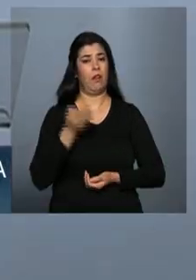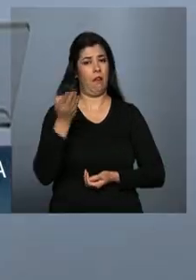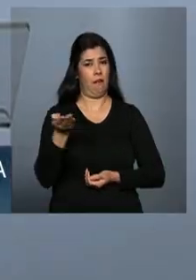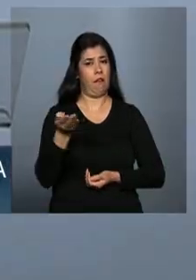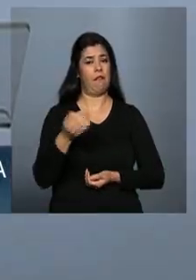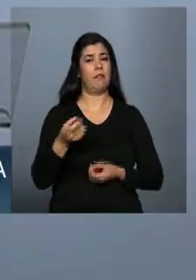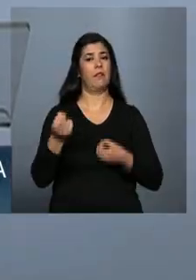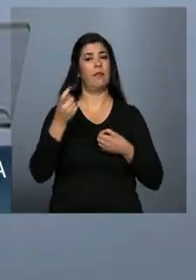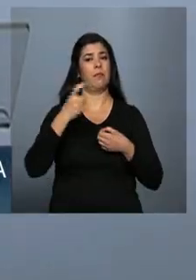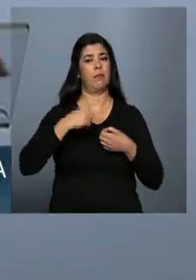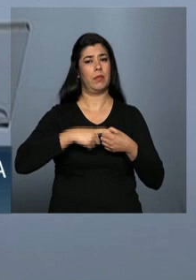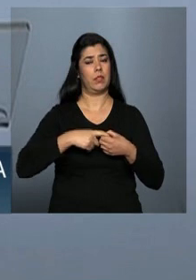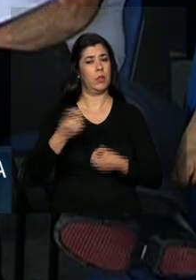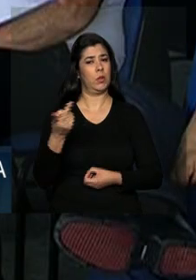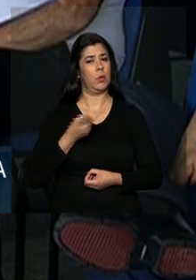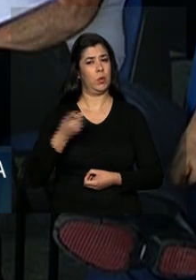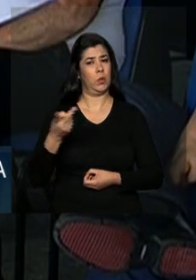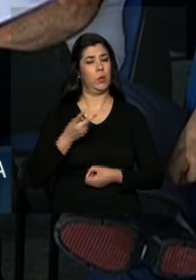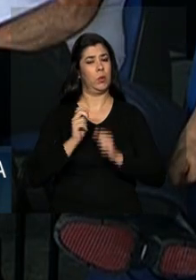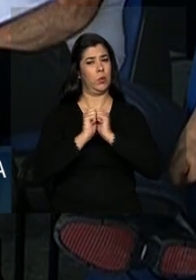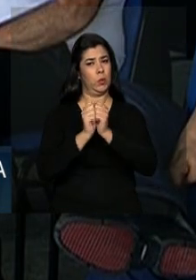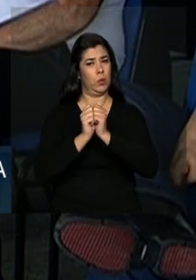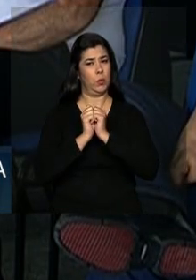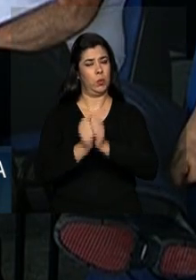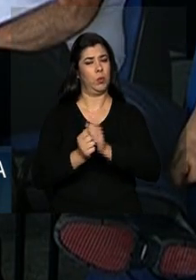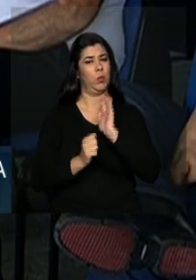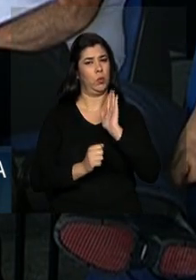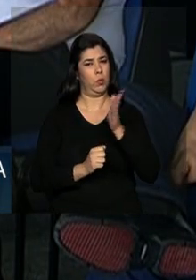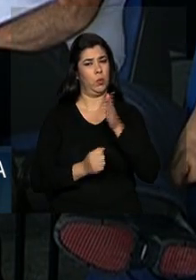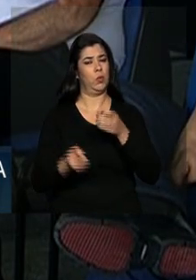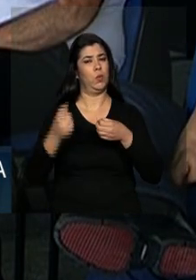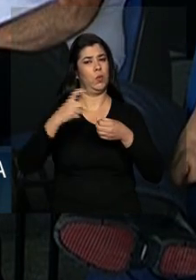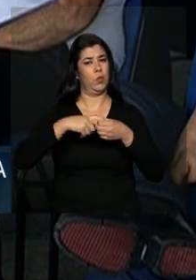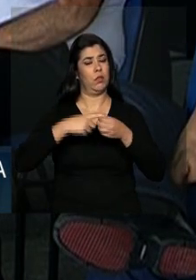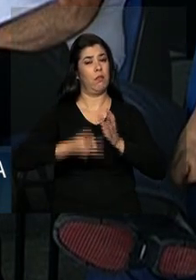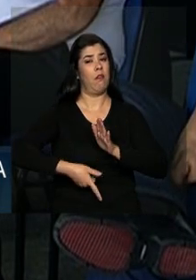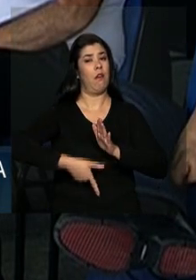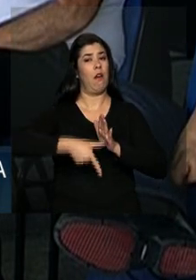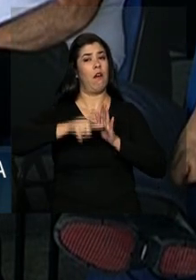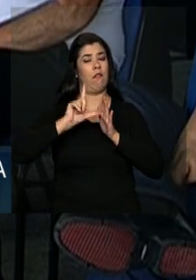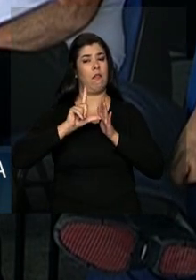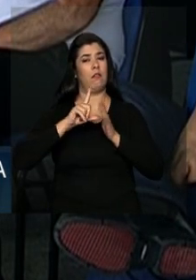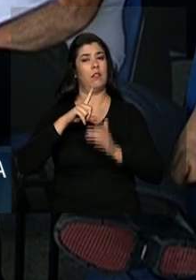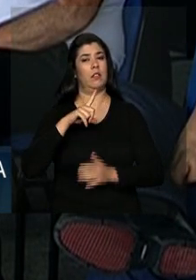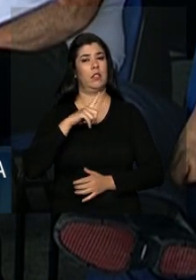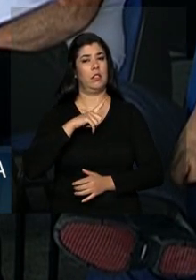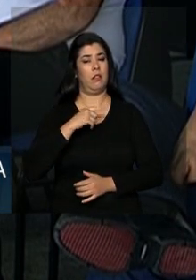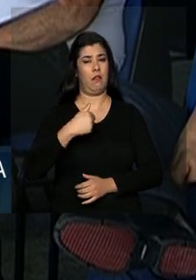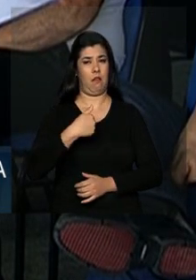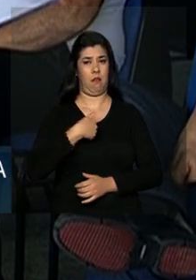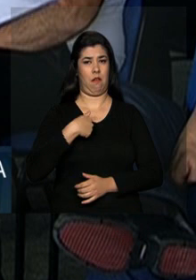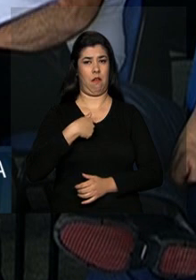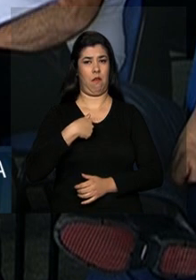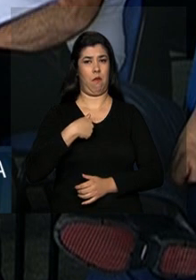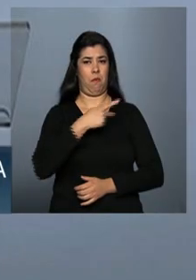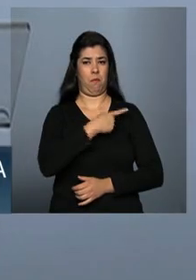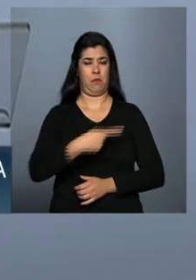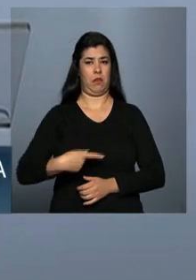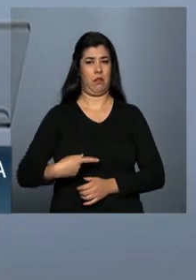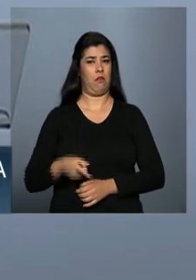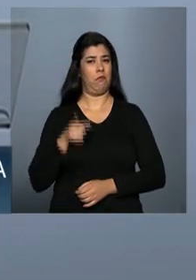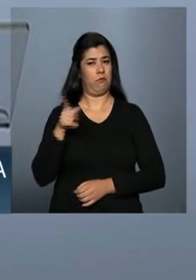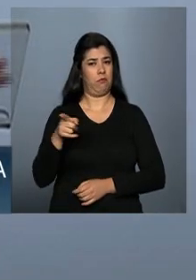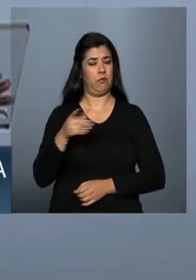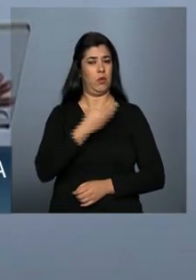Parceiro, eu e o Pezão somos parceiros antes de sermos eu presidenta e ele